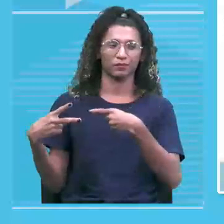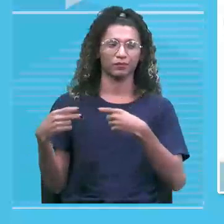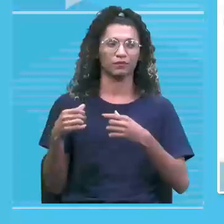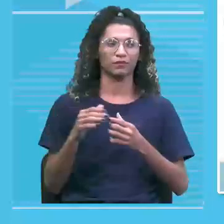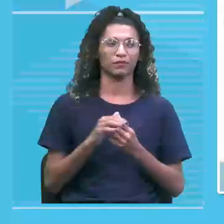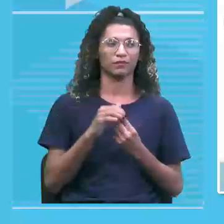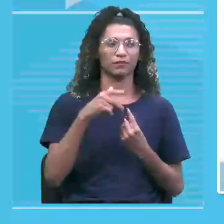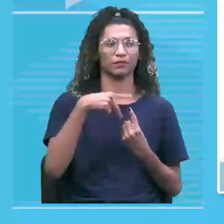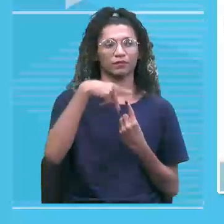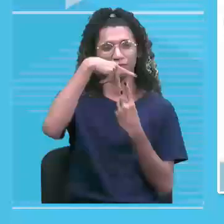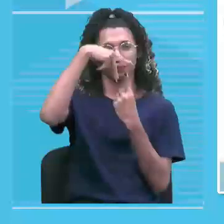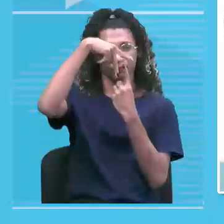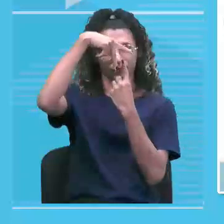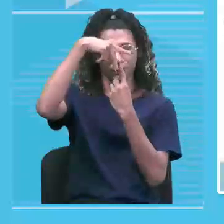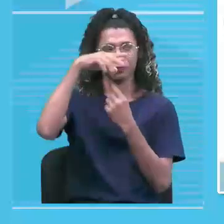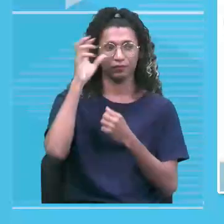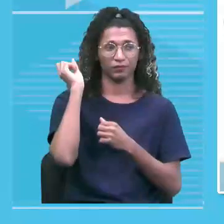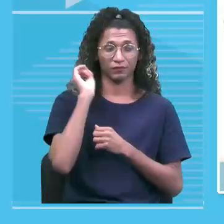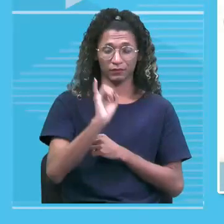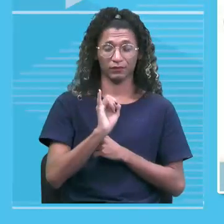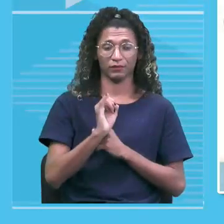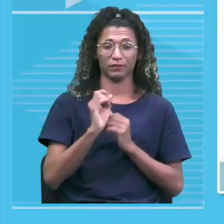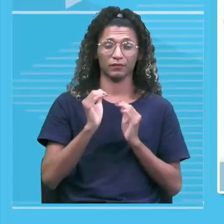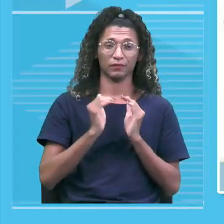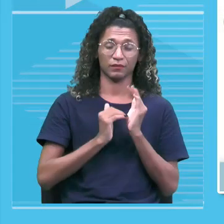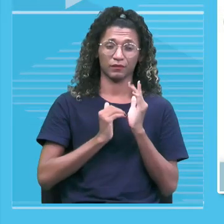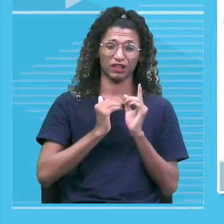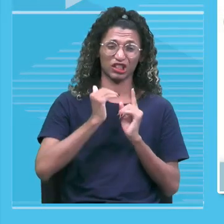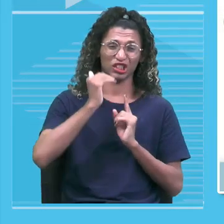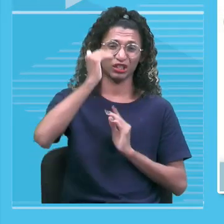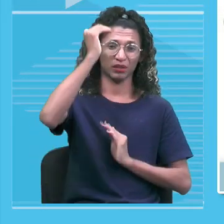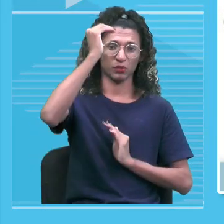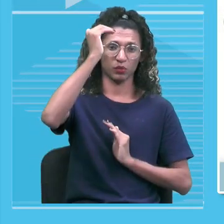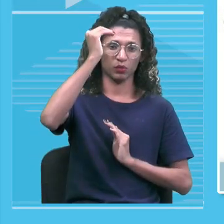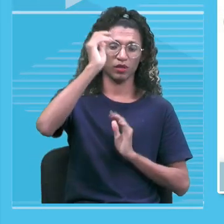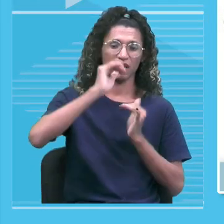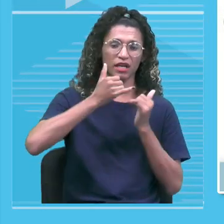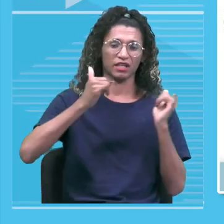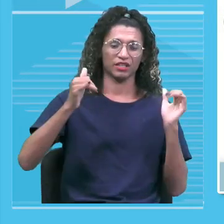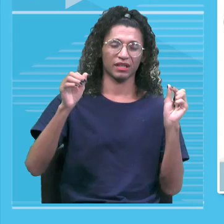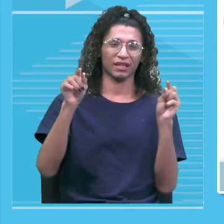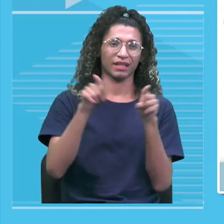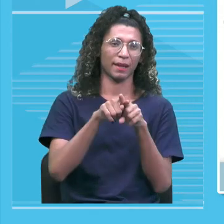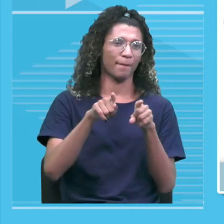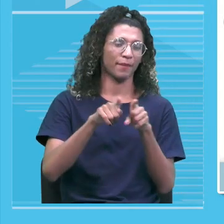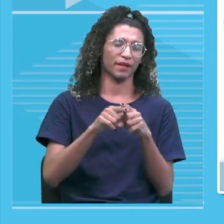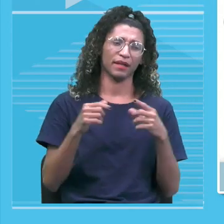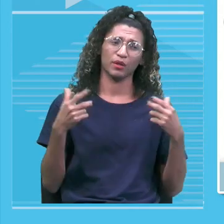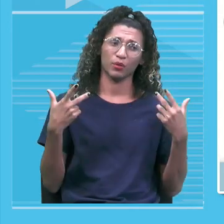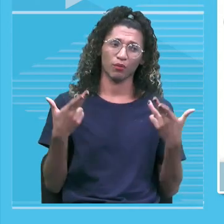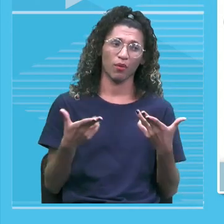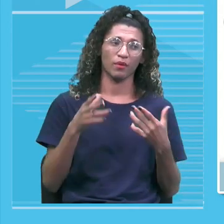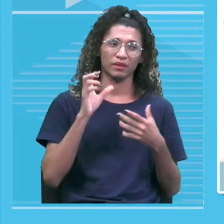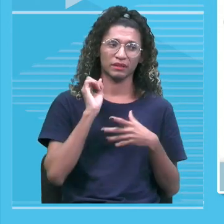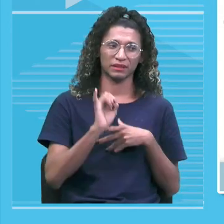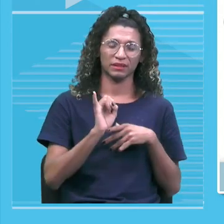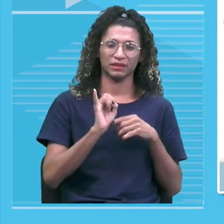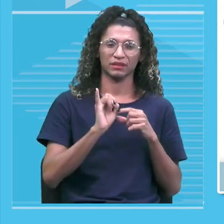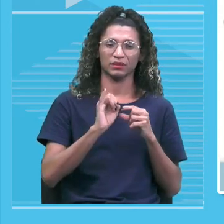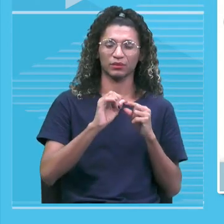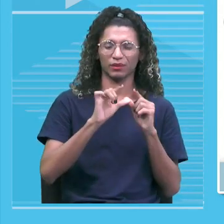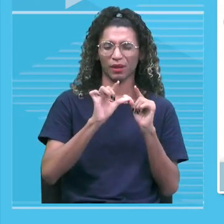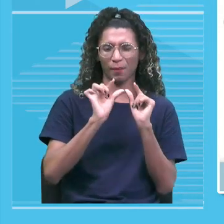quando a frequência é alta a energia também é alta quando a frequência